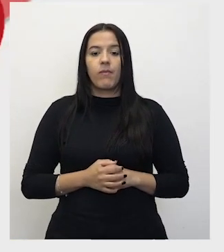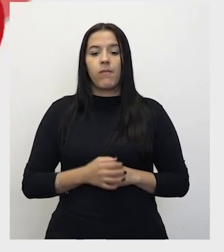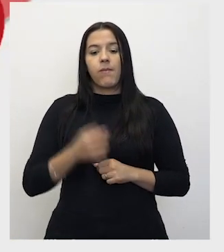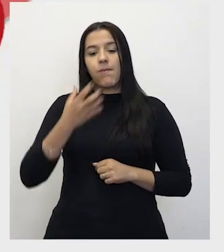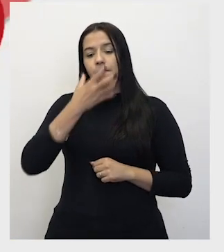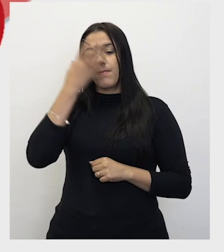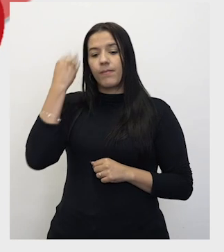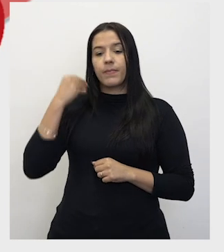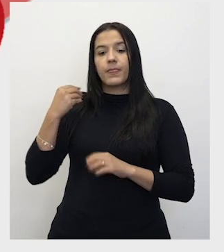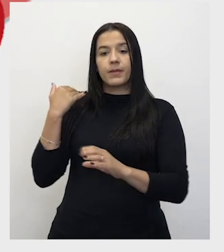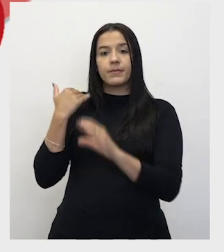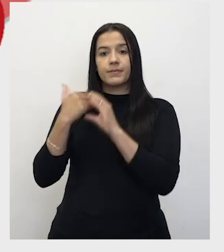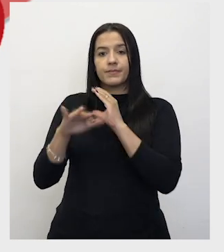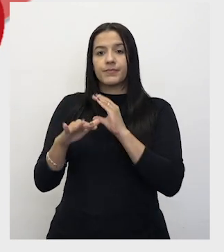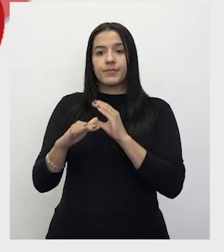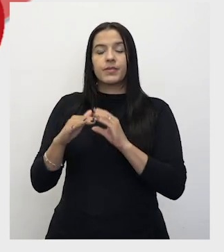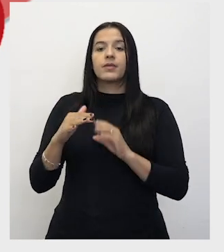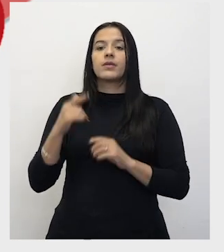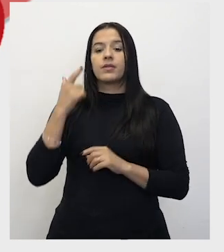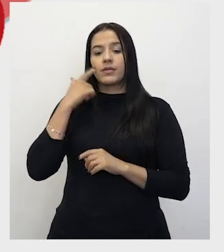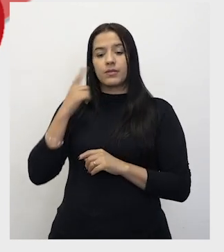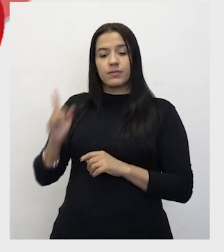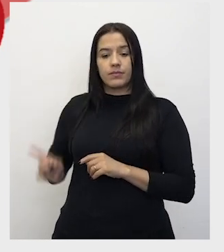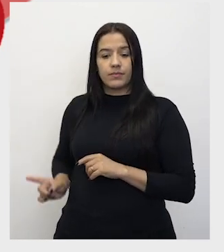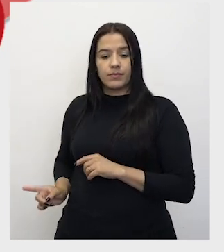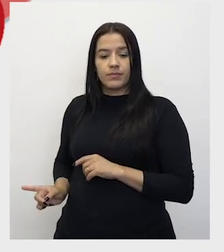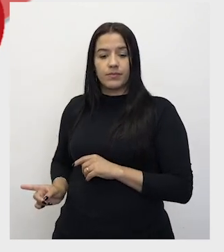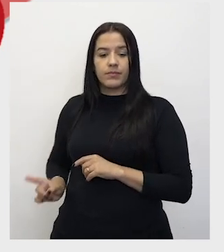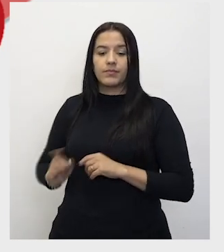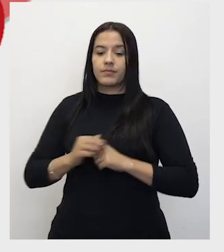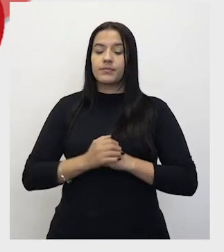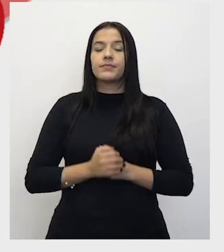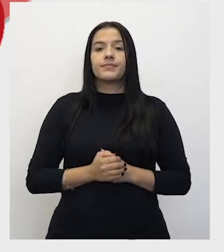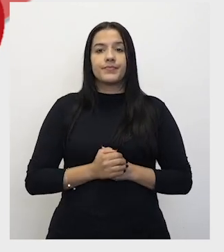de compartilhar no e-mail, né, da